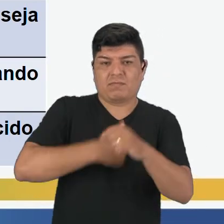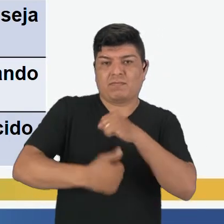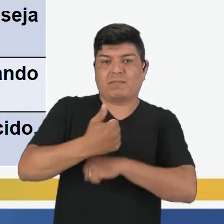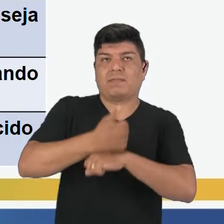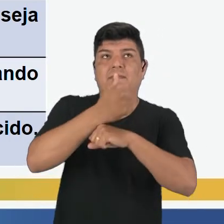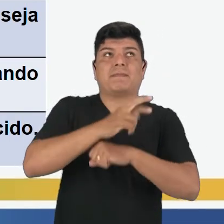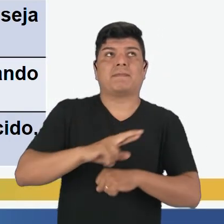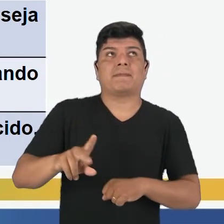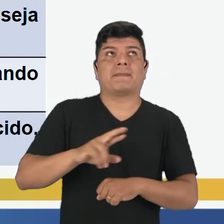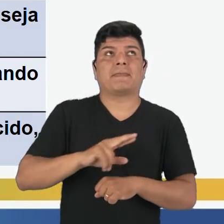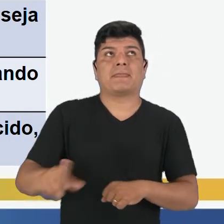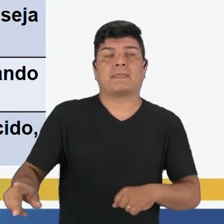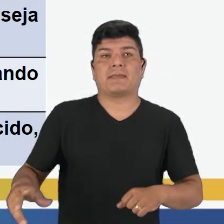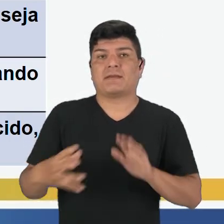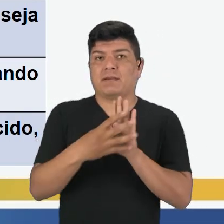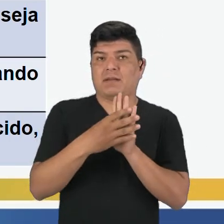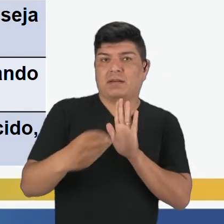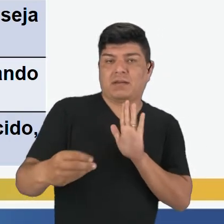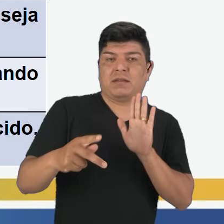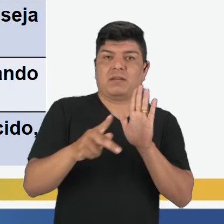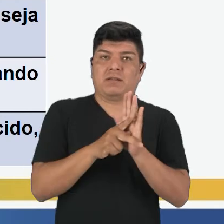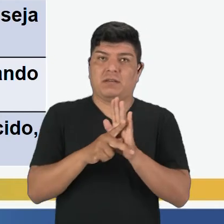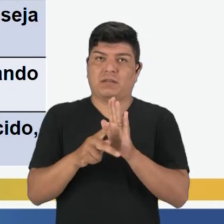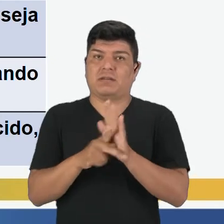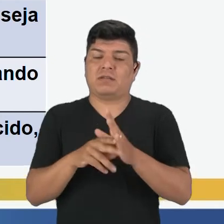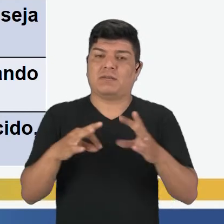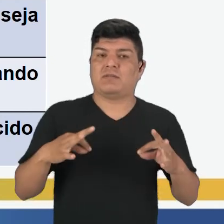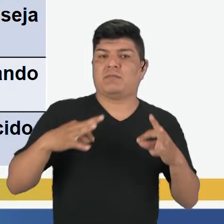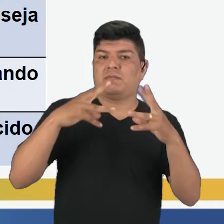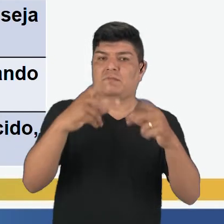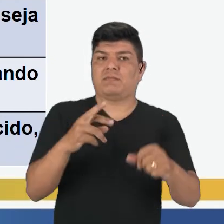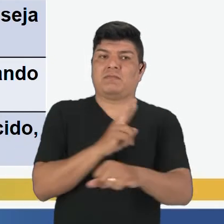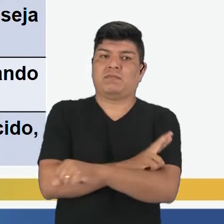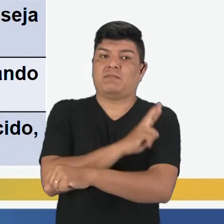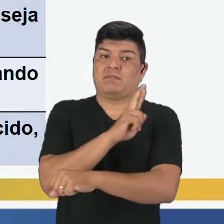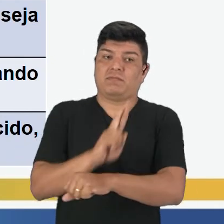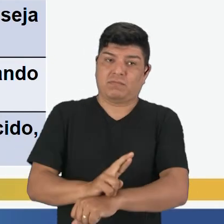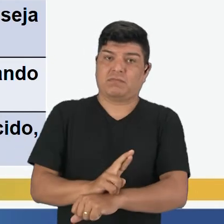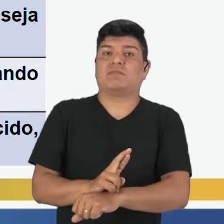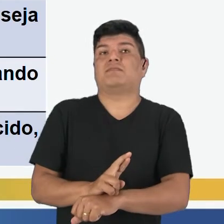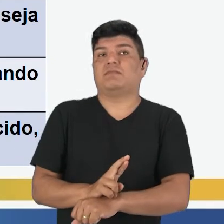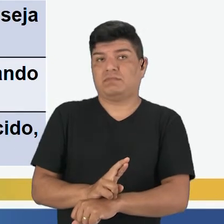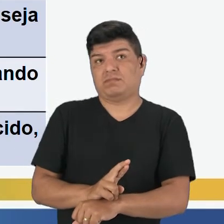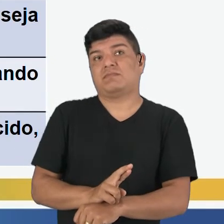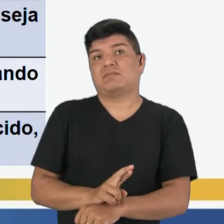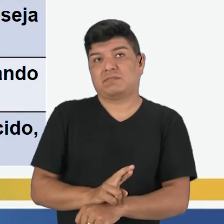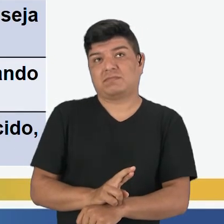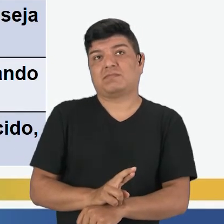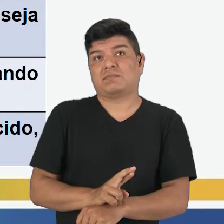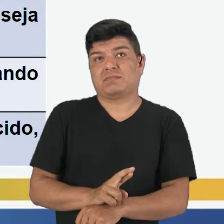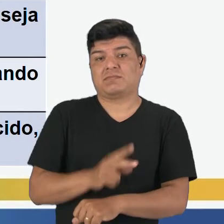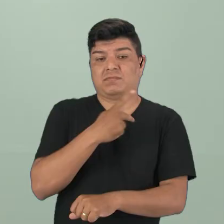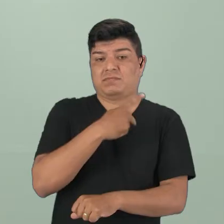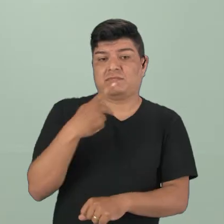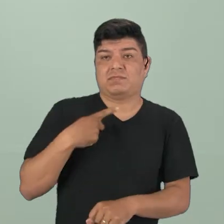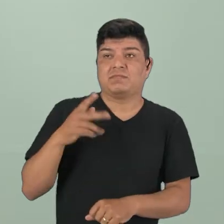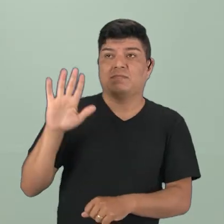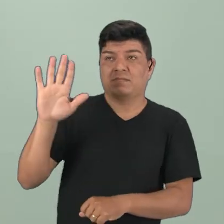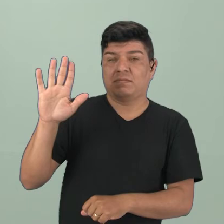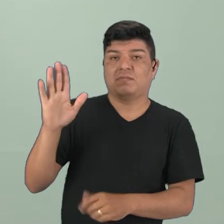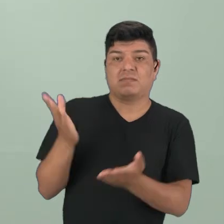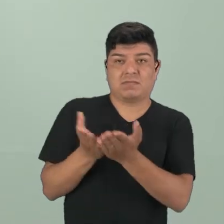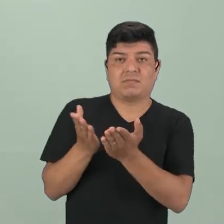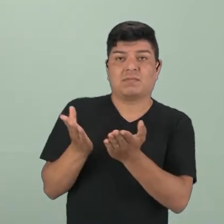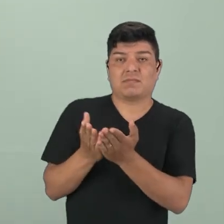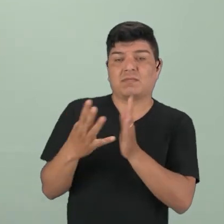Ok? Ele se torna um modelo pessoal para todas as religiões. Isso aí. Aquele pastor lá evangélico, Martin Luther King,